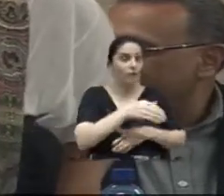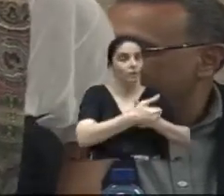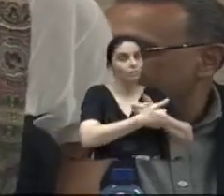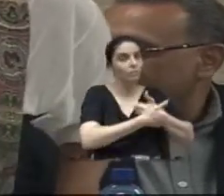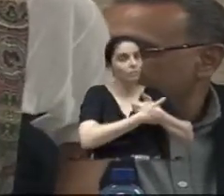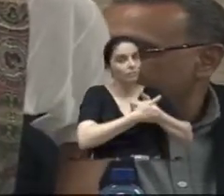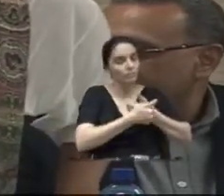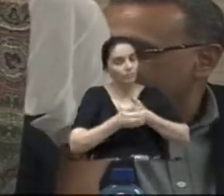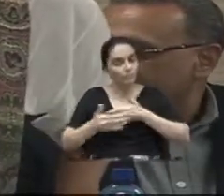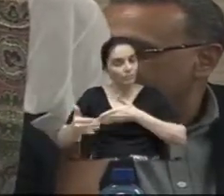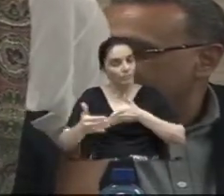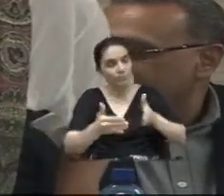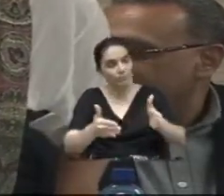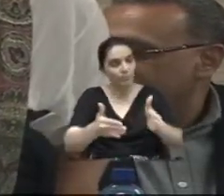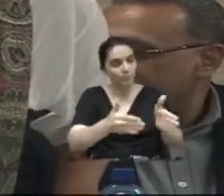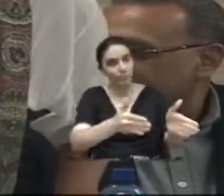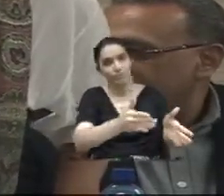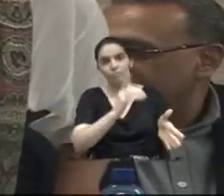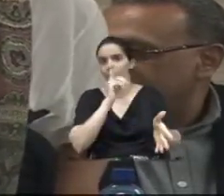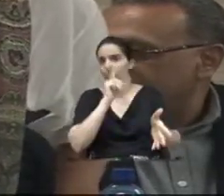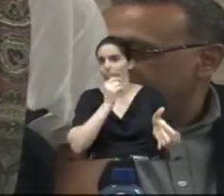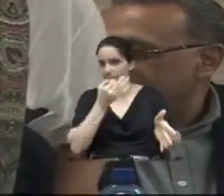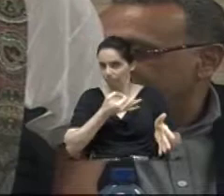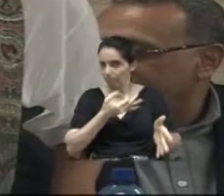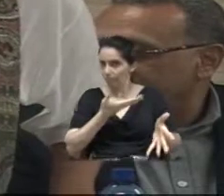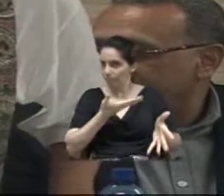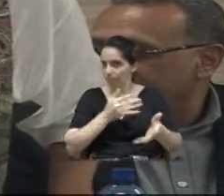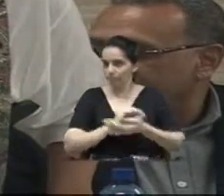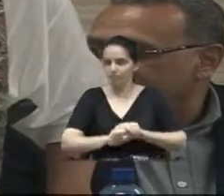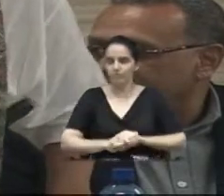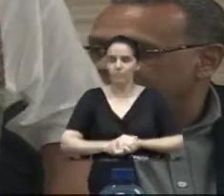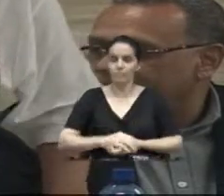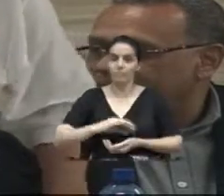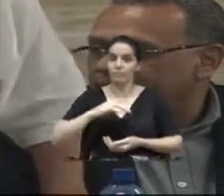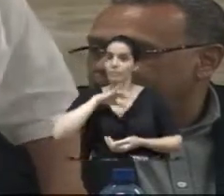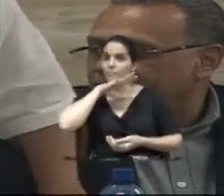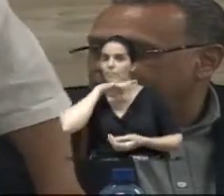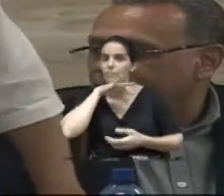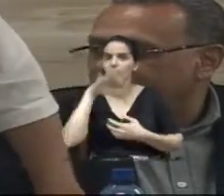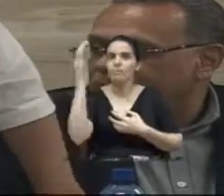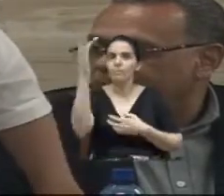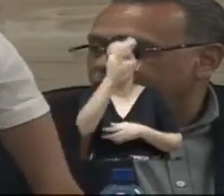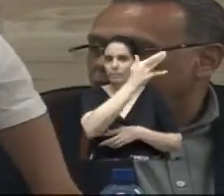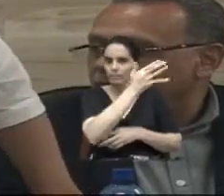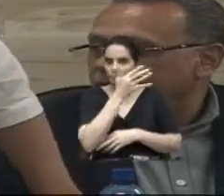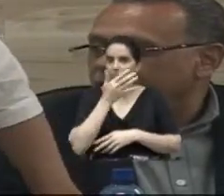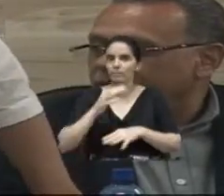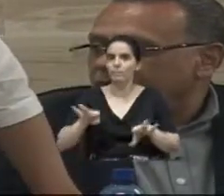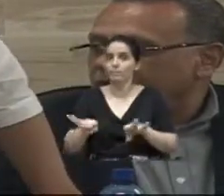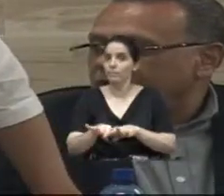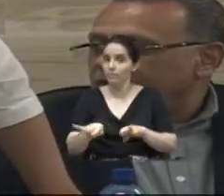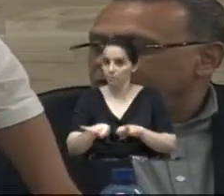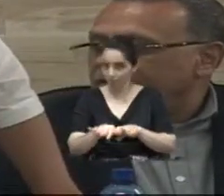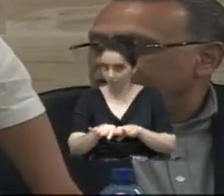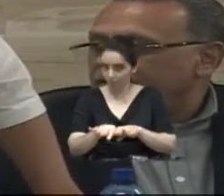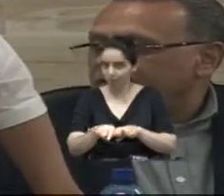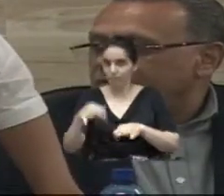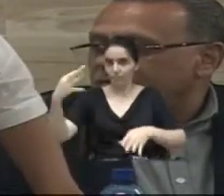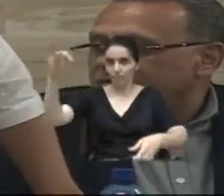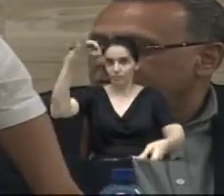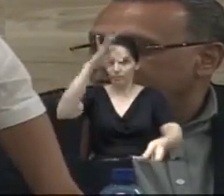para a cidade, visto que, além do mal que faz a natureza, ainda como a